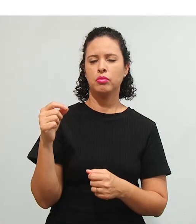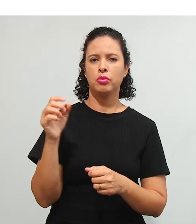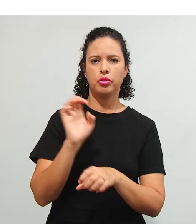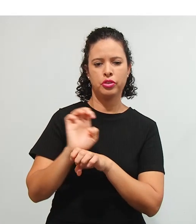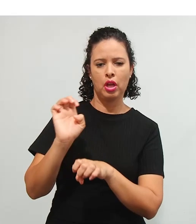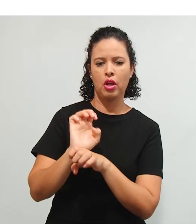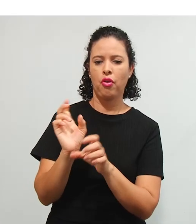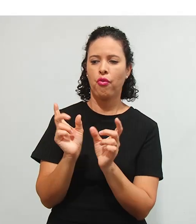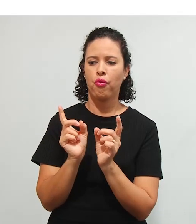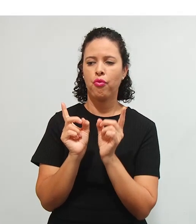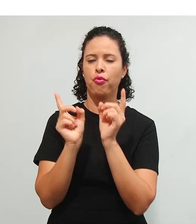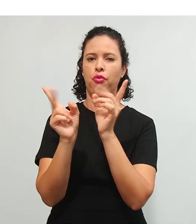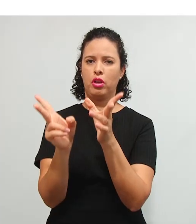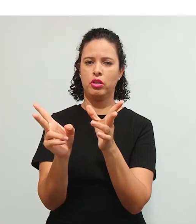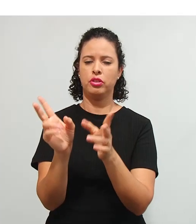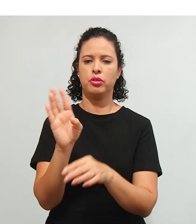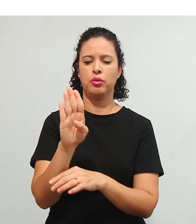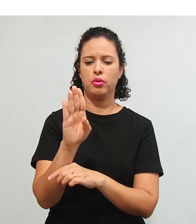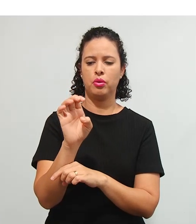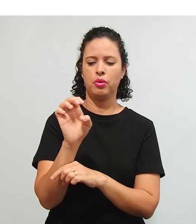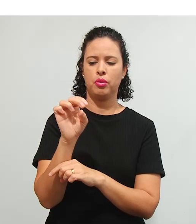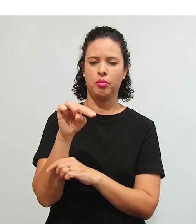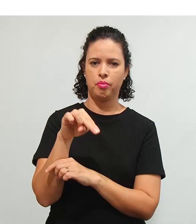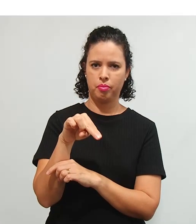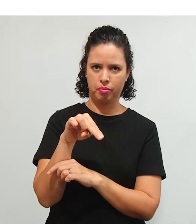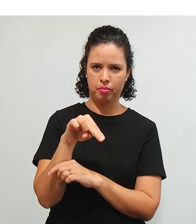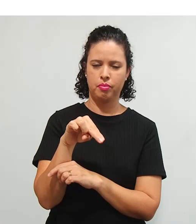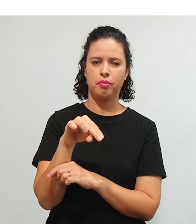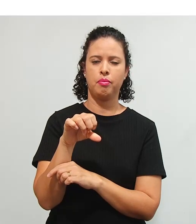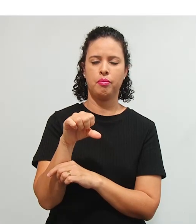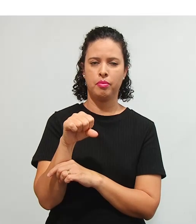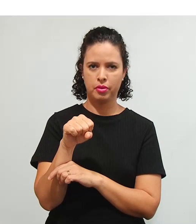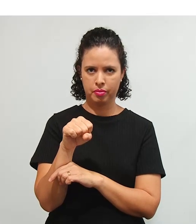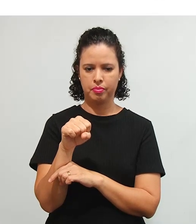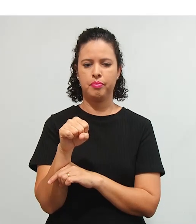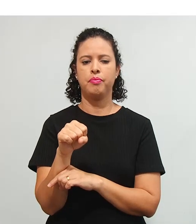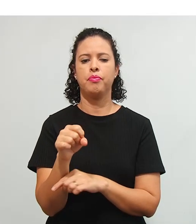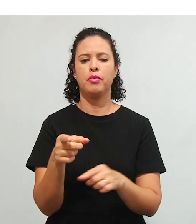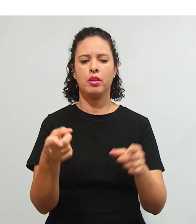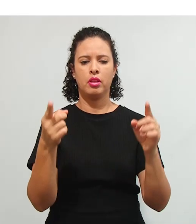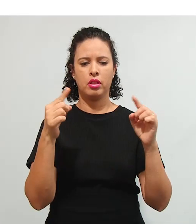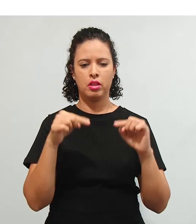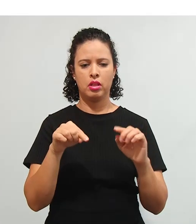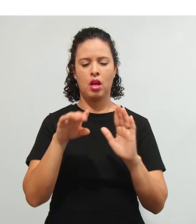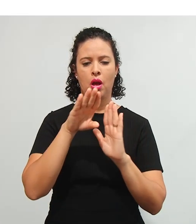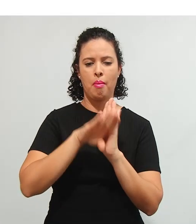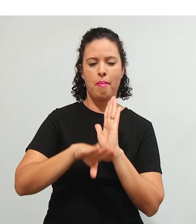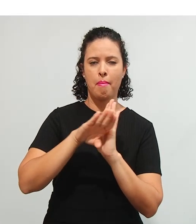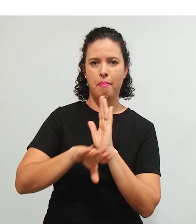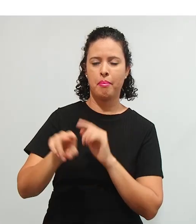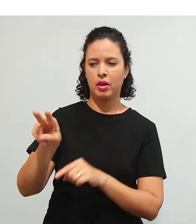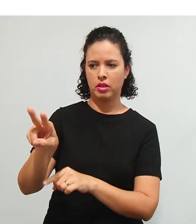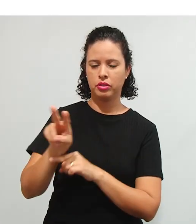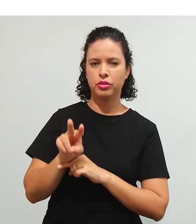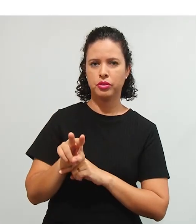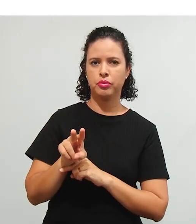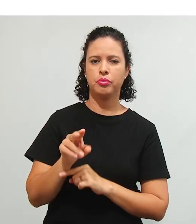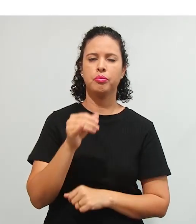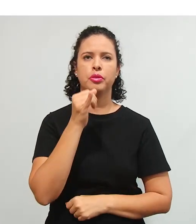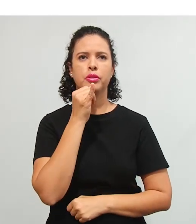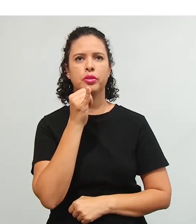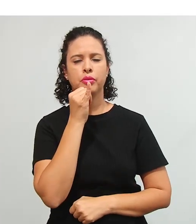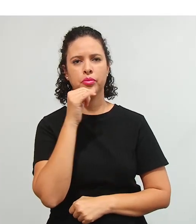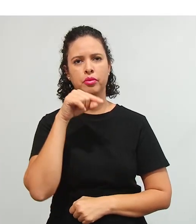e ingressa essa receita como alienação de bens. Amortização de empréstimos é caso, por